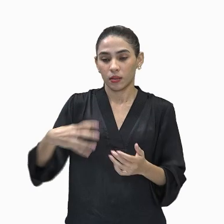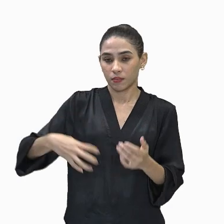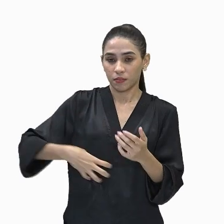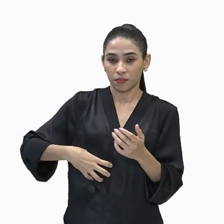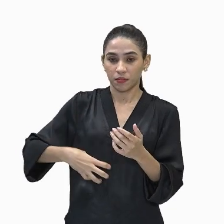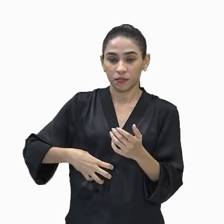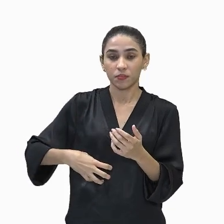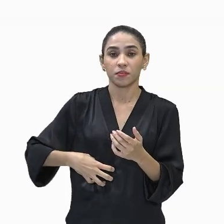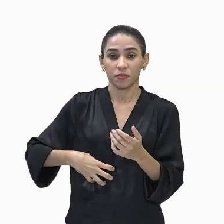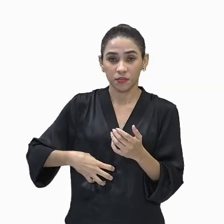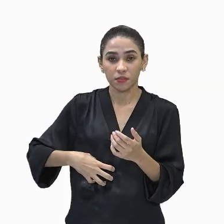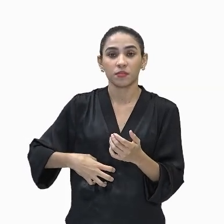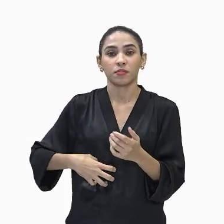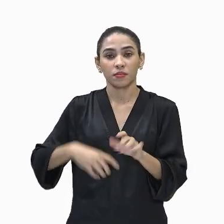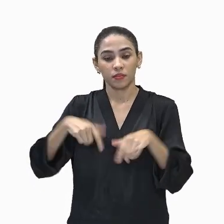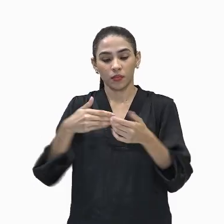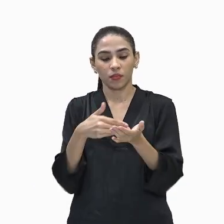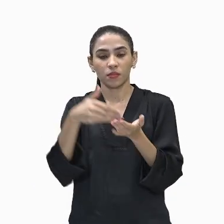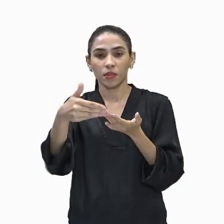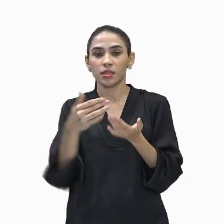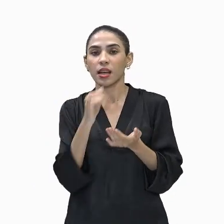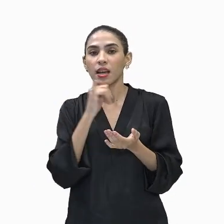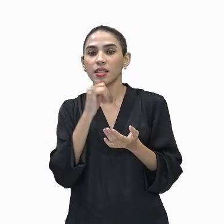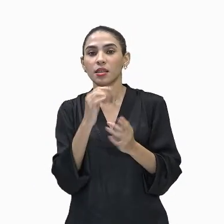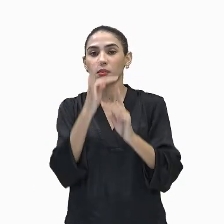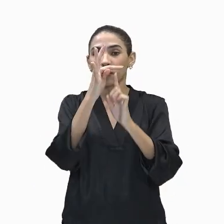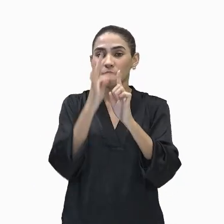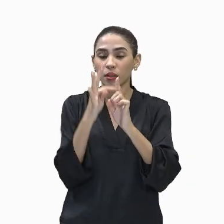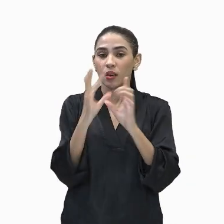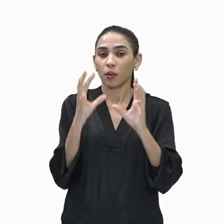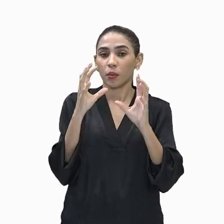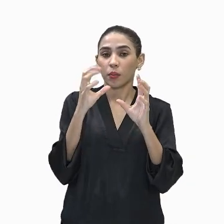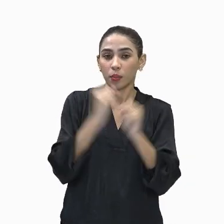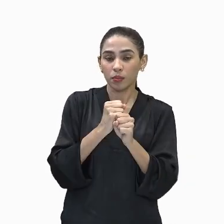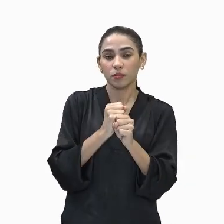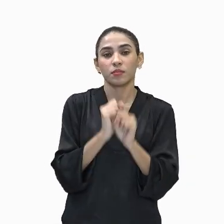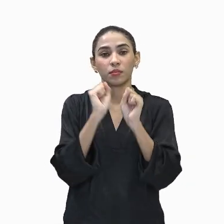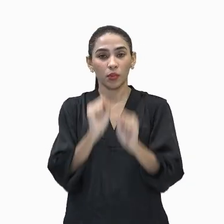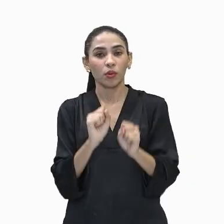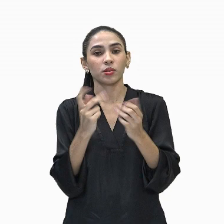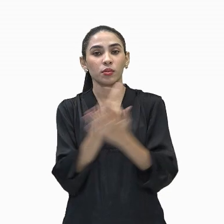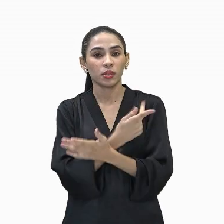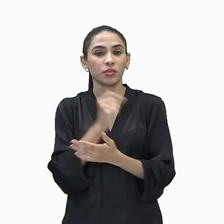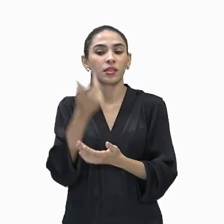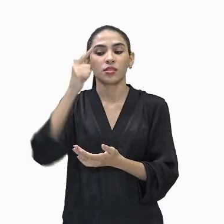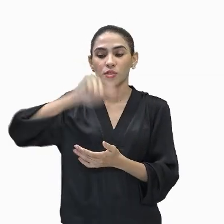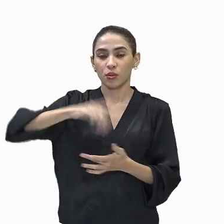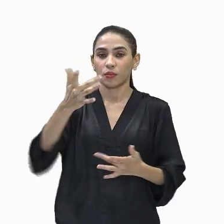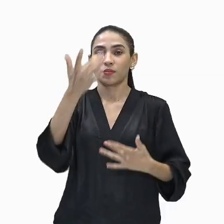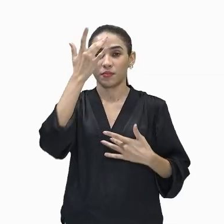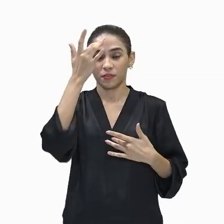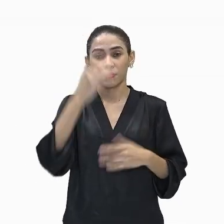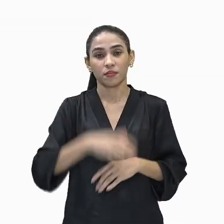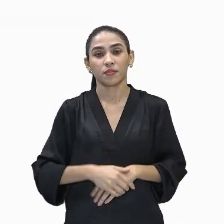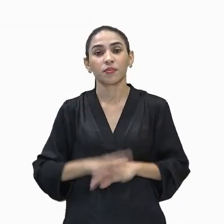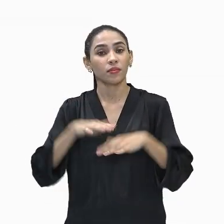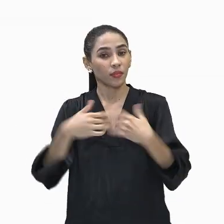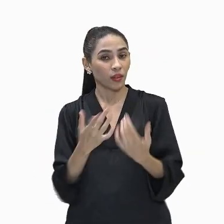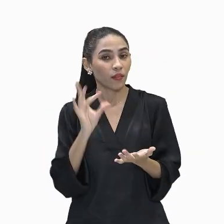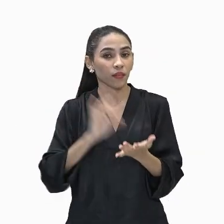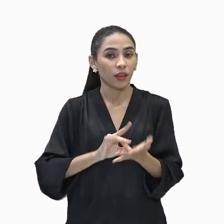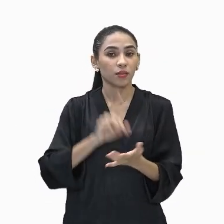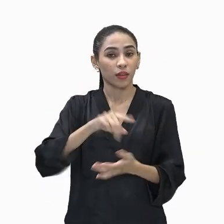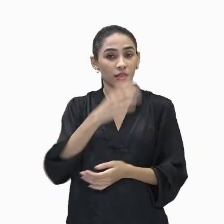da pessoa, e ali quando ela tiver uma baixa na sua imunidade, ela pode desenvolver novamente a doença. Então, realmente é